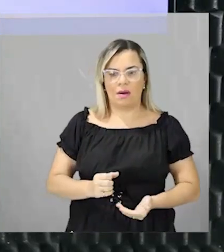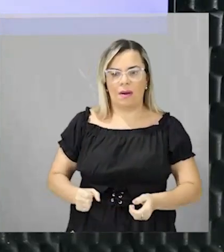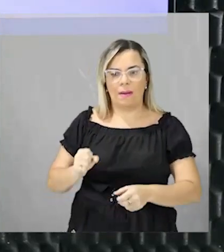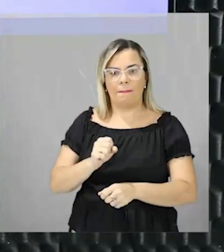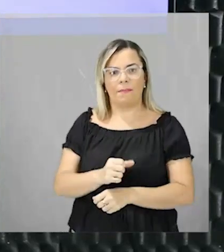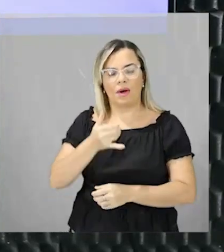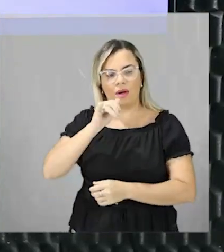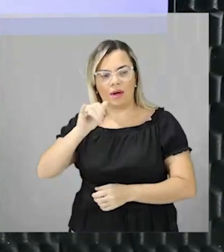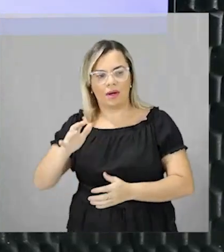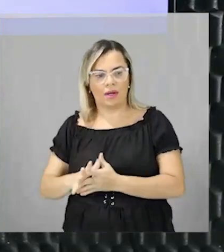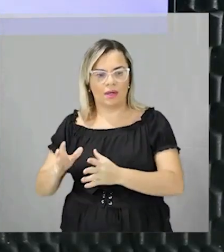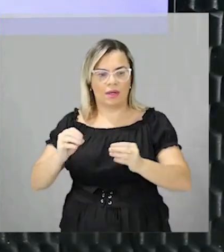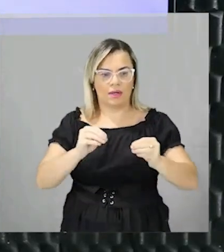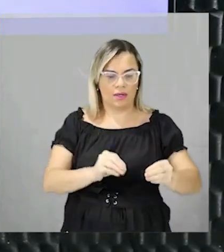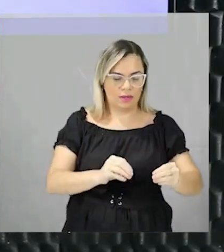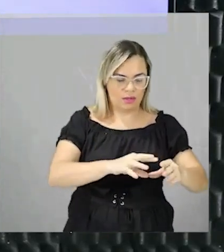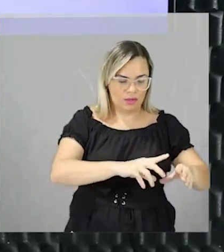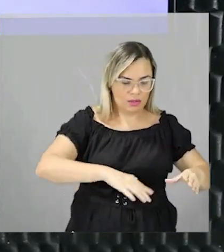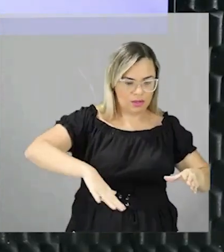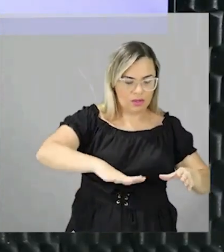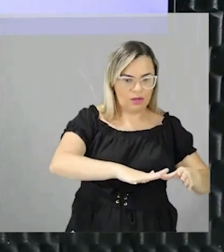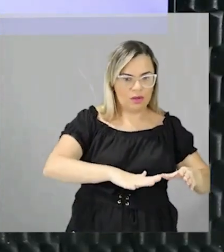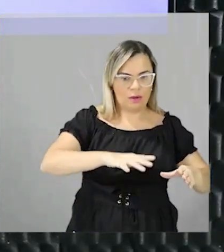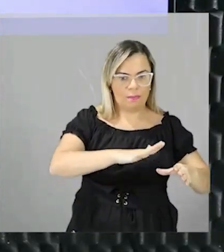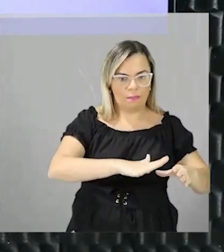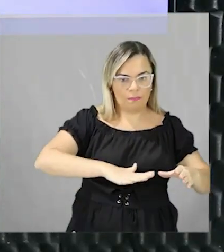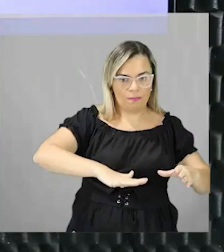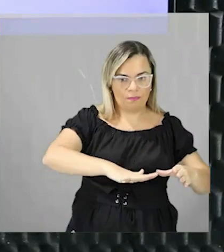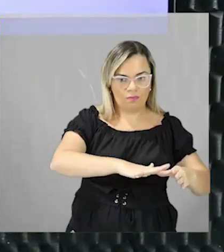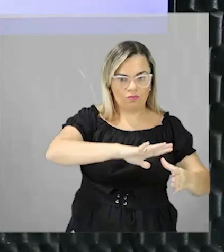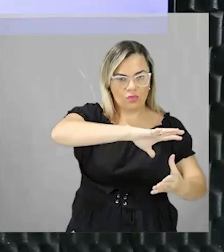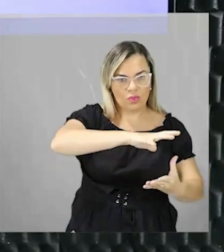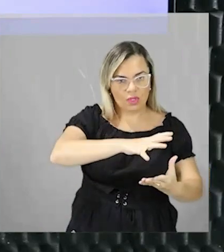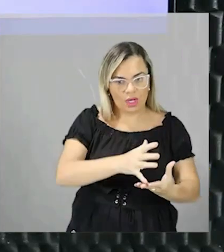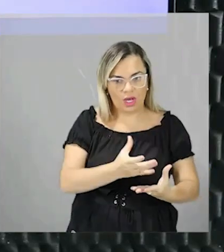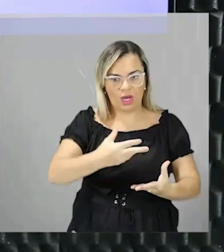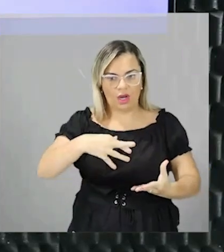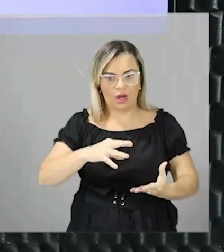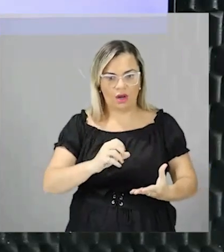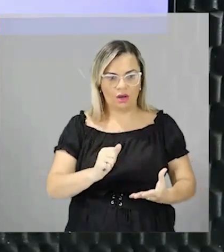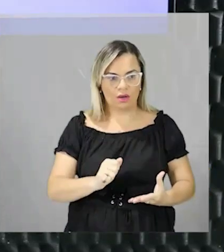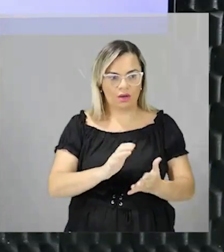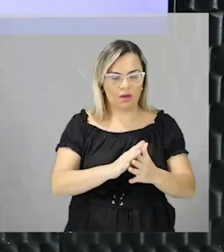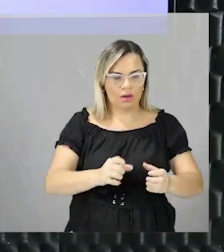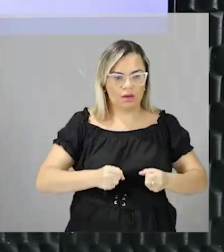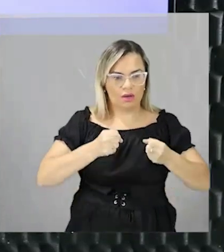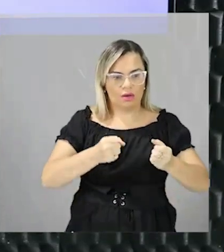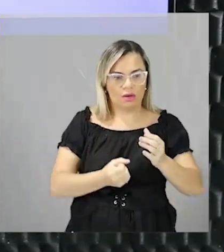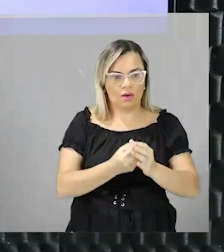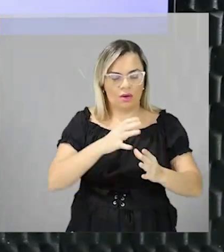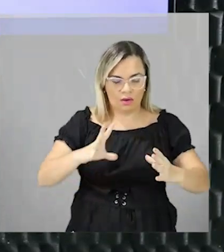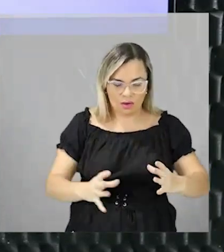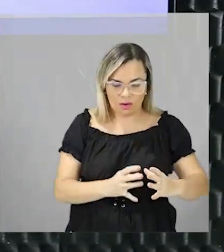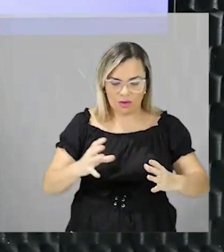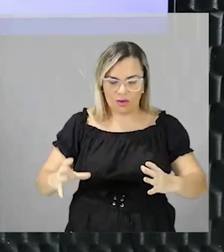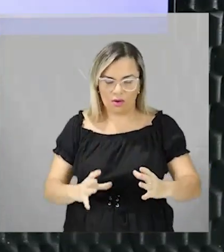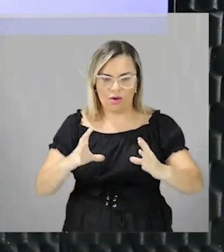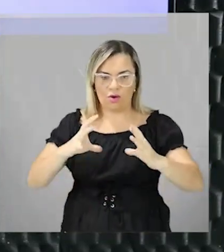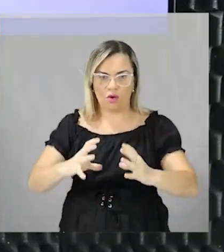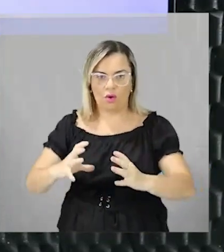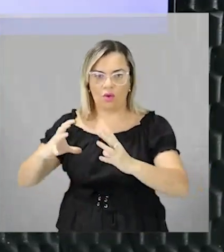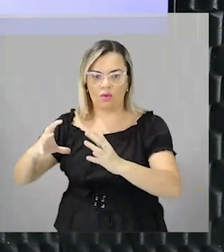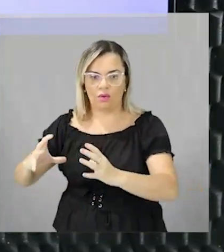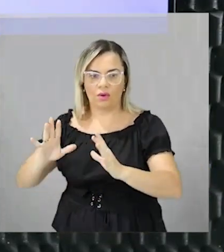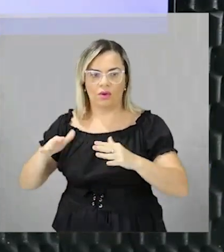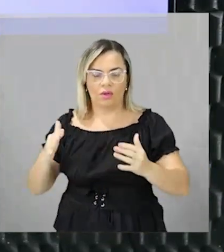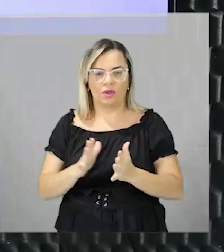transportadora, são depositados nas regiões mais baixas da crosta, podendo formar pacotes rochosos. Ora, galera, o